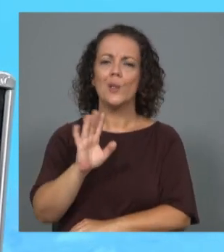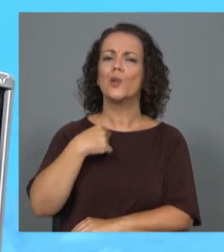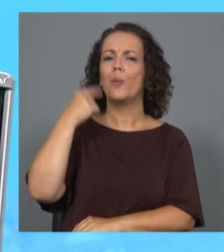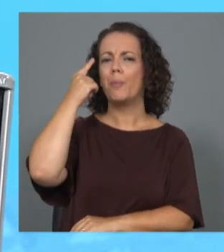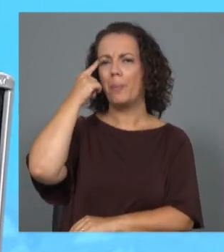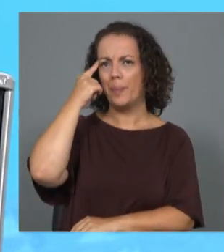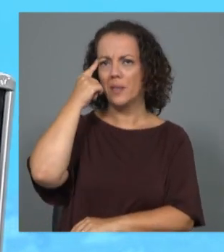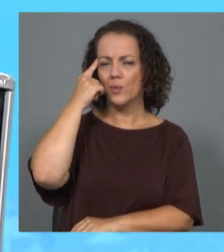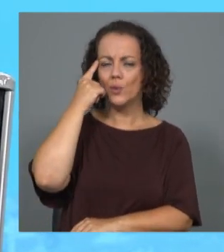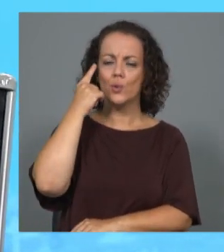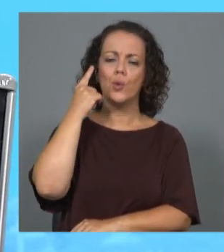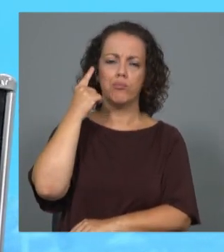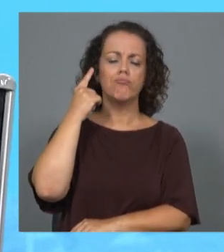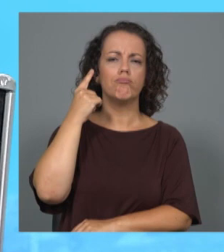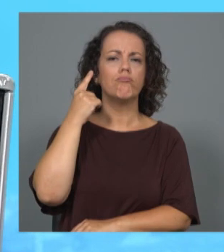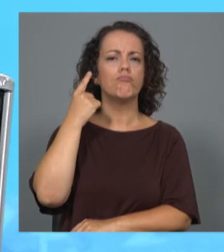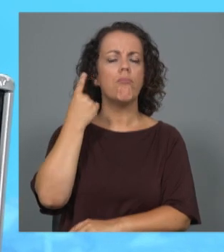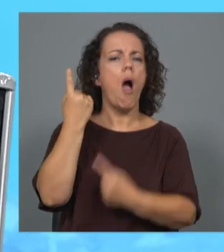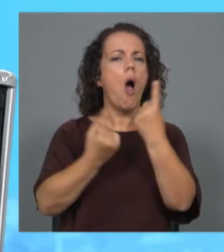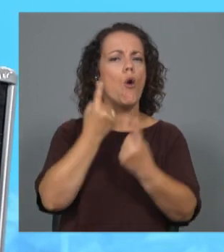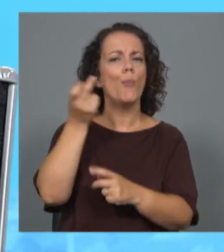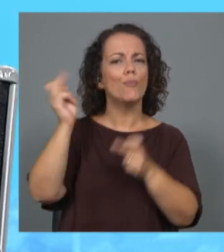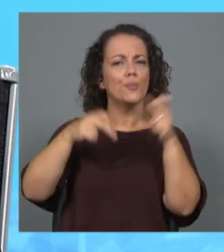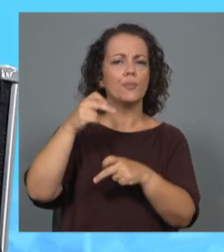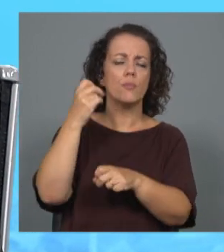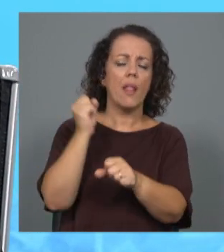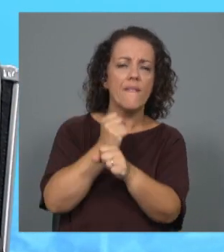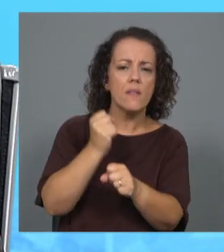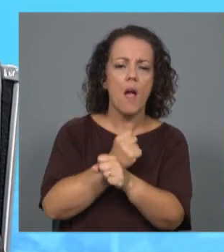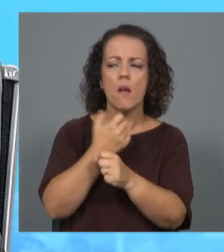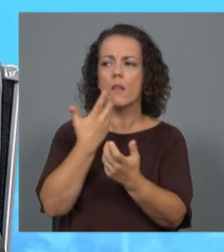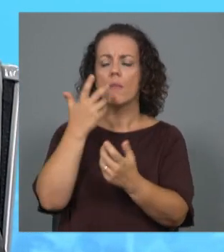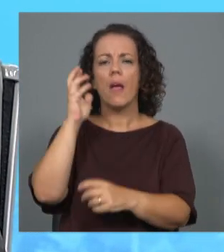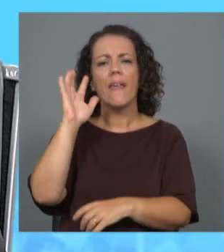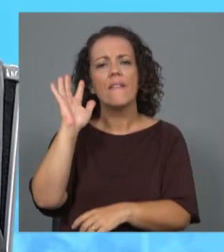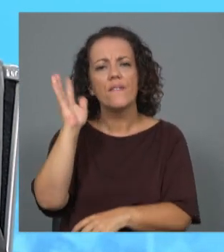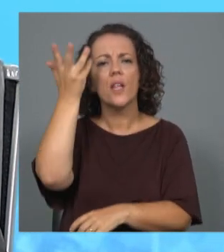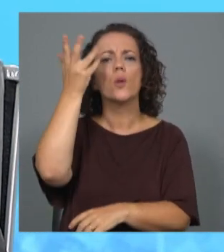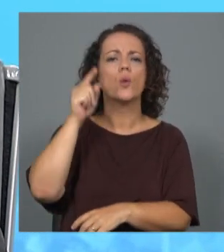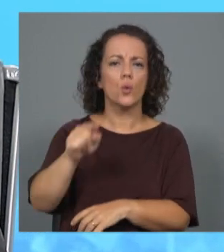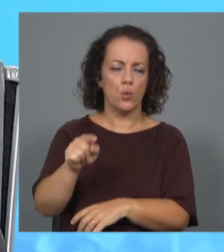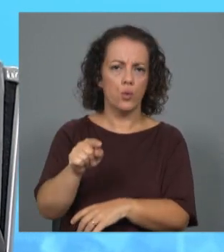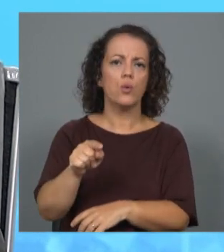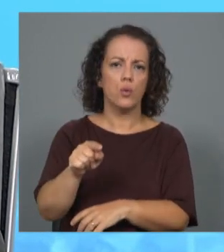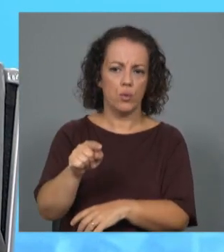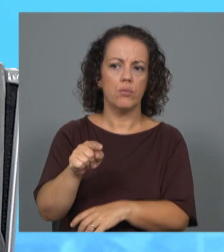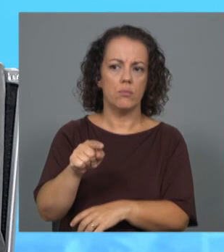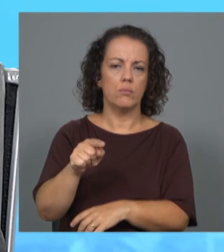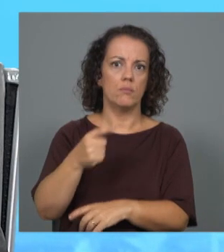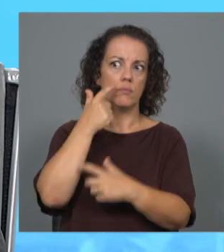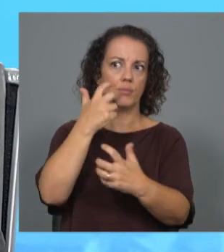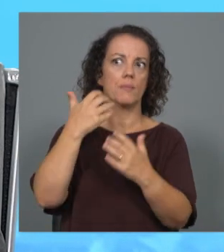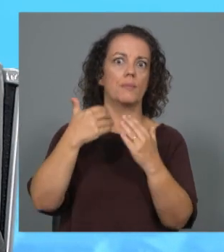há algumas atividades, alguns eventos que têm tido lugar, principalmente no que diz respeito ao diálogo